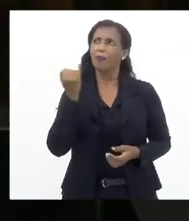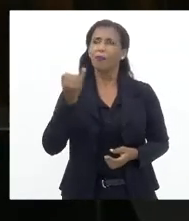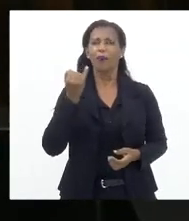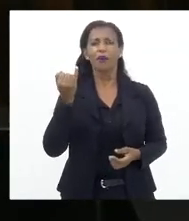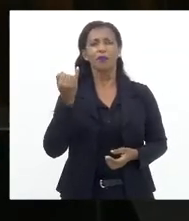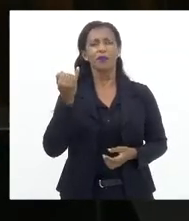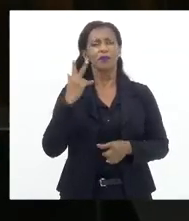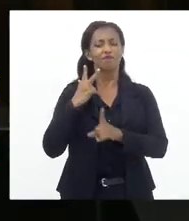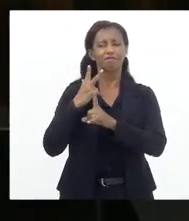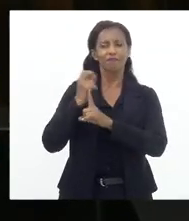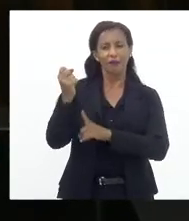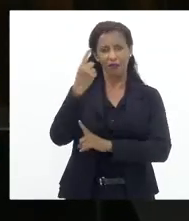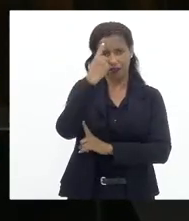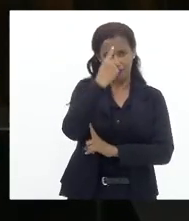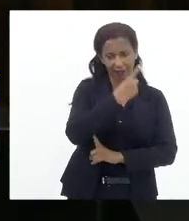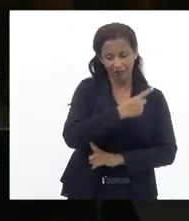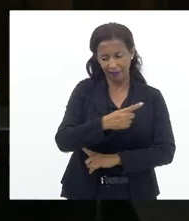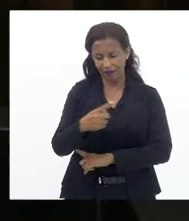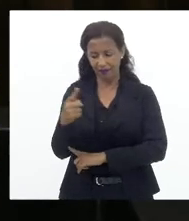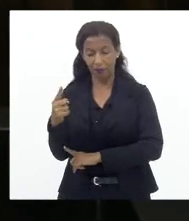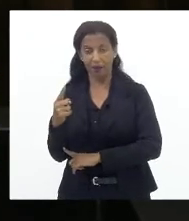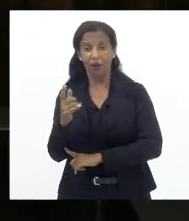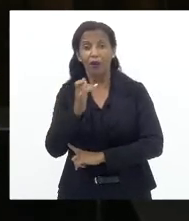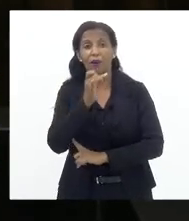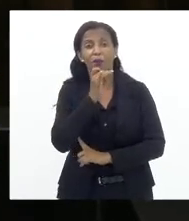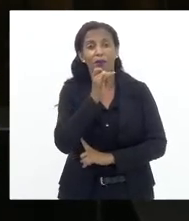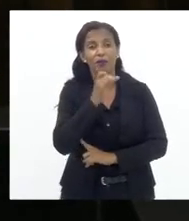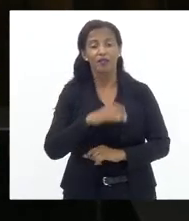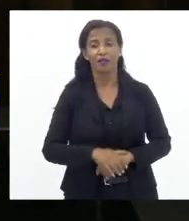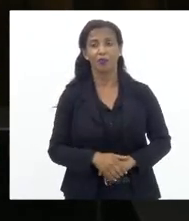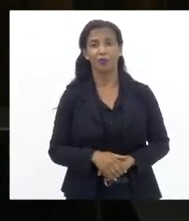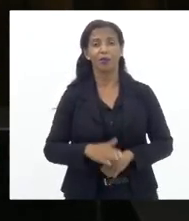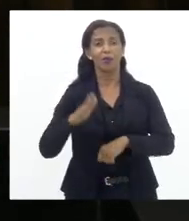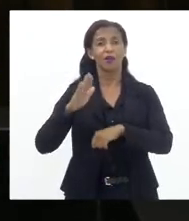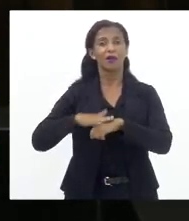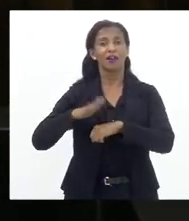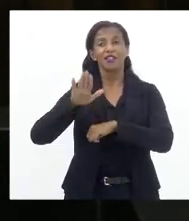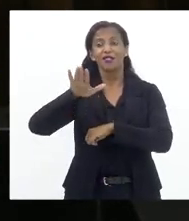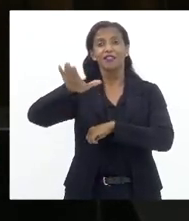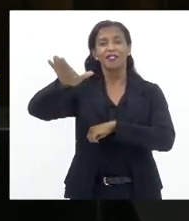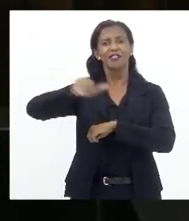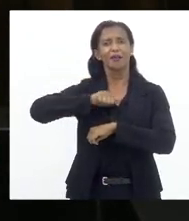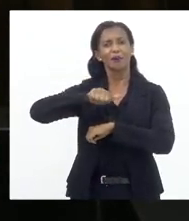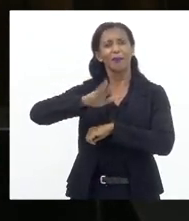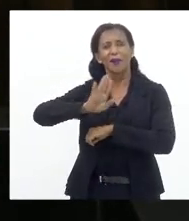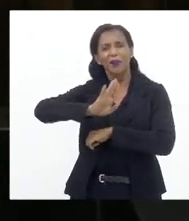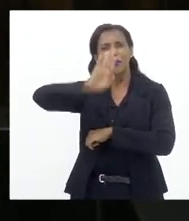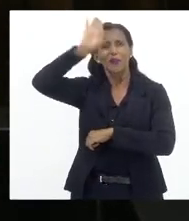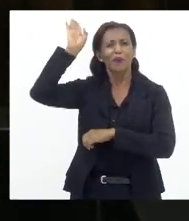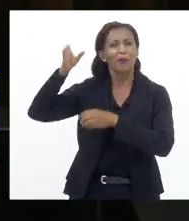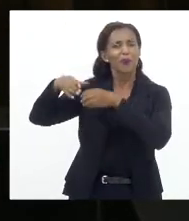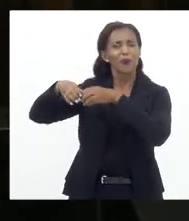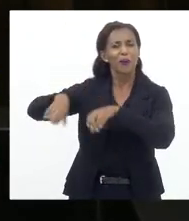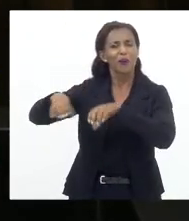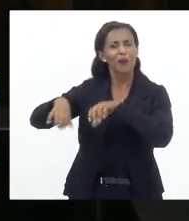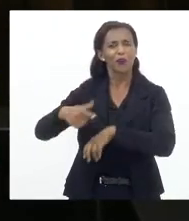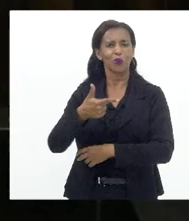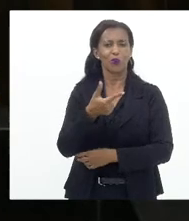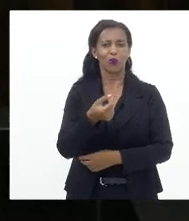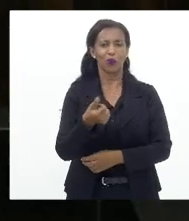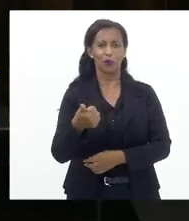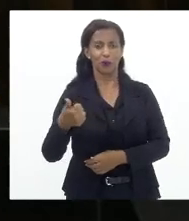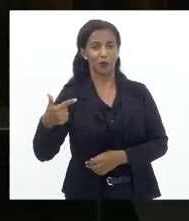dessa semana e Como por exemplo o chamamento dos bombeiros-militares concurso de